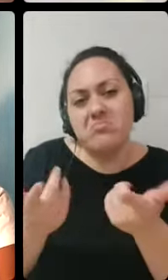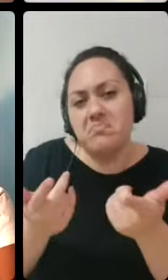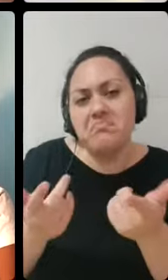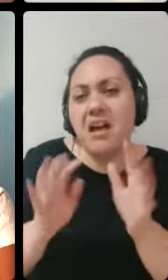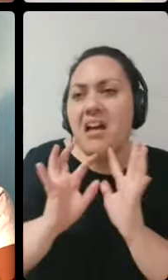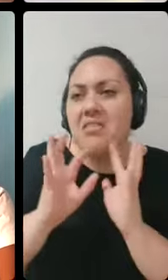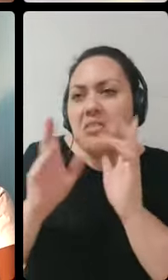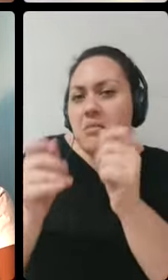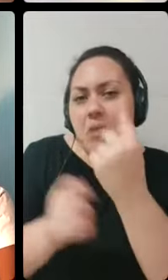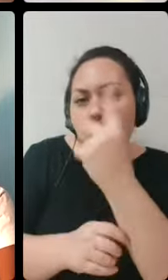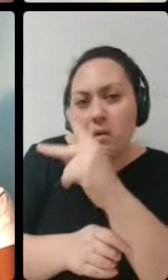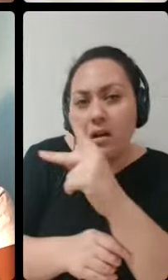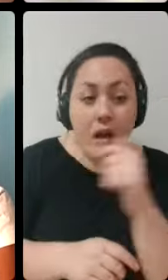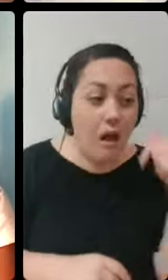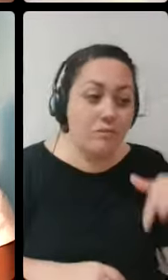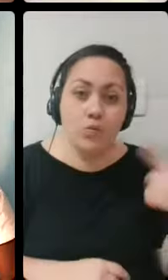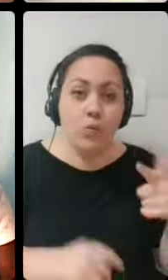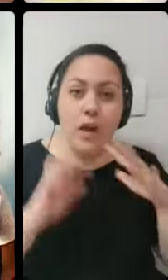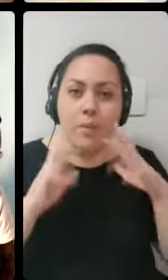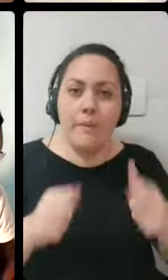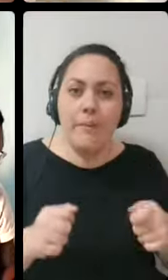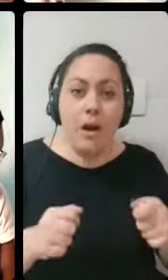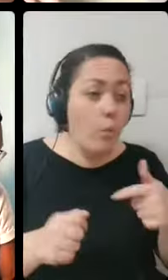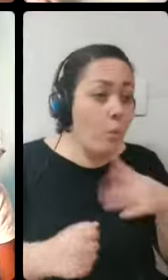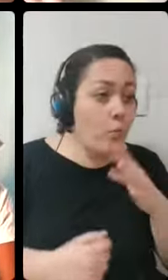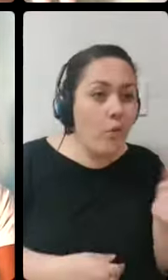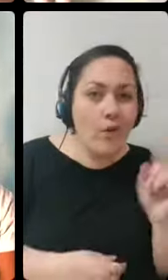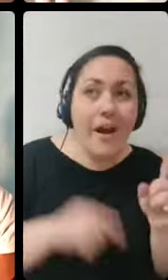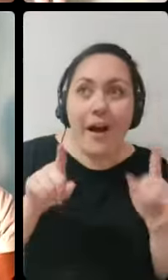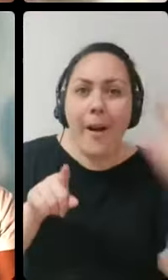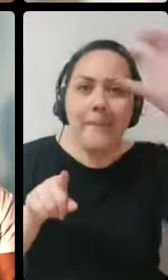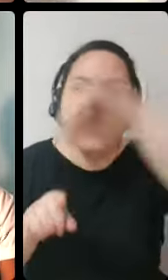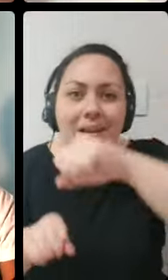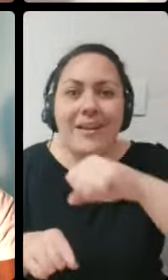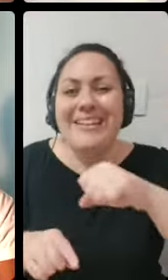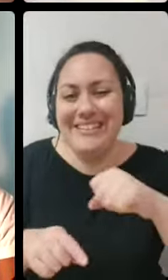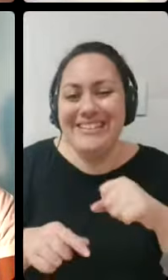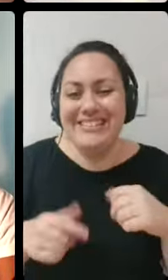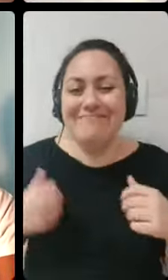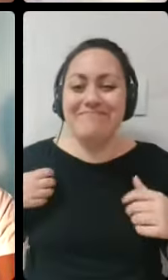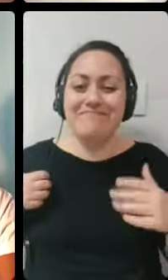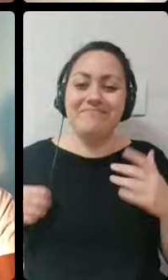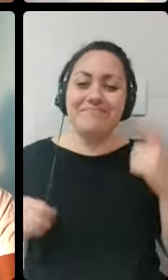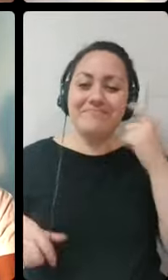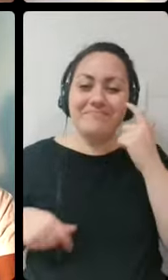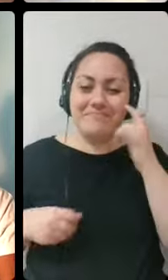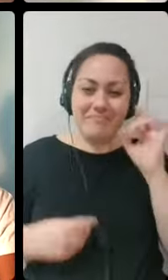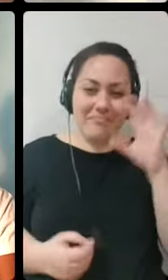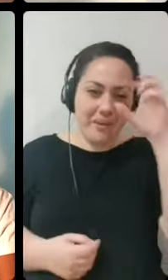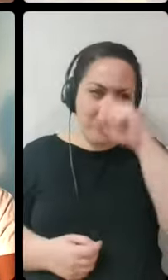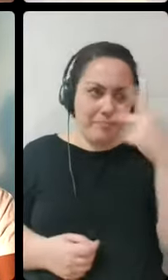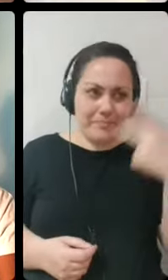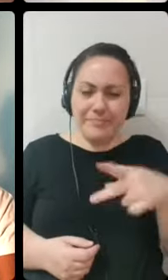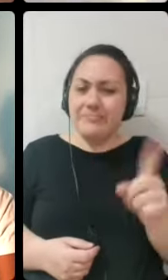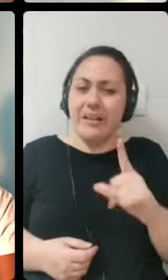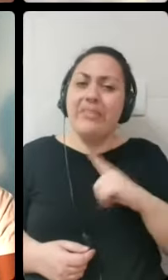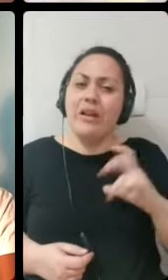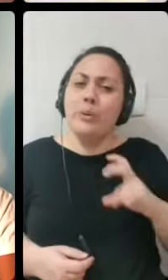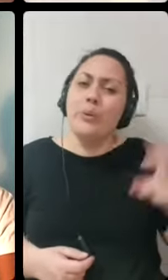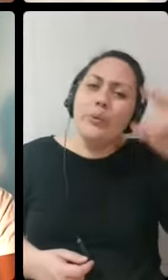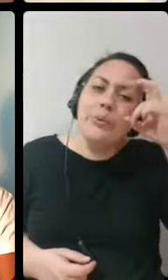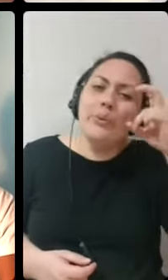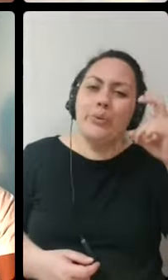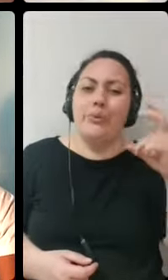justamente por essa diversidade de, tipo, não é só o que a gente aprende aqui. Tem, tipo, tem a cultura, sabe? Tem aquela coisa,